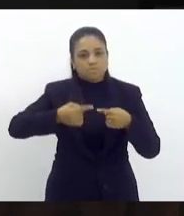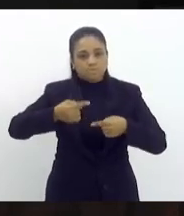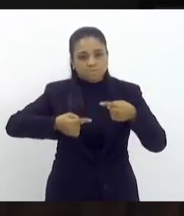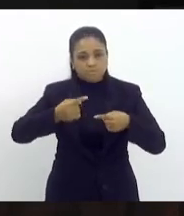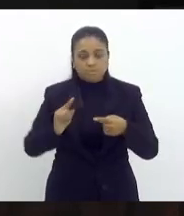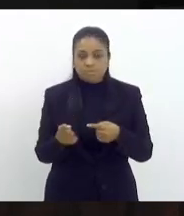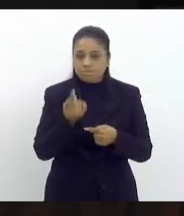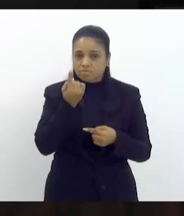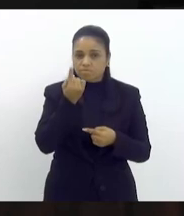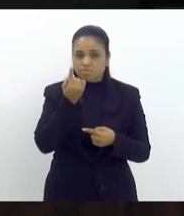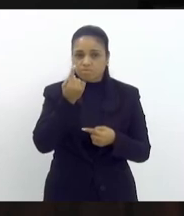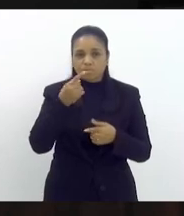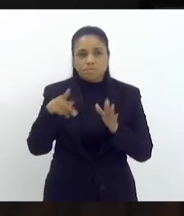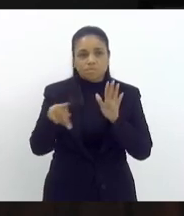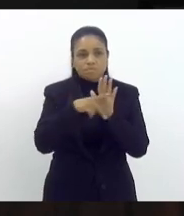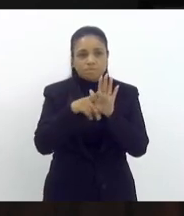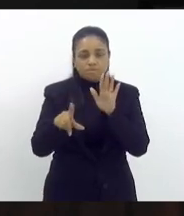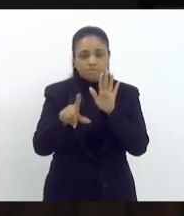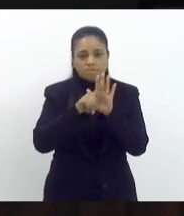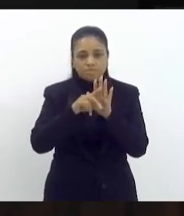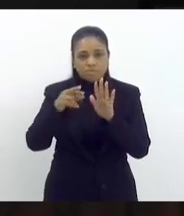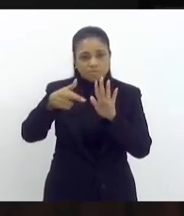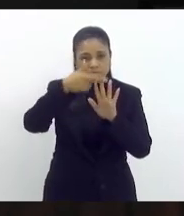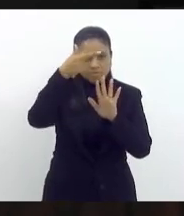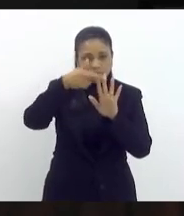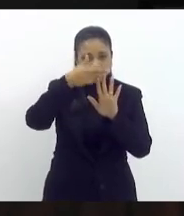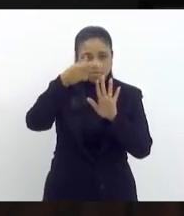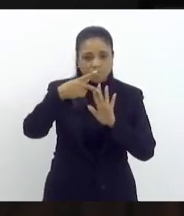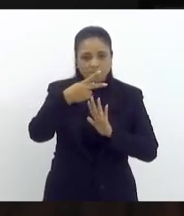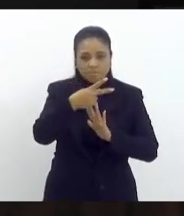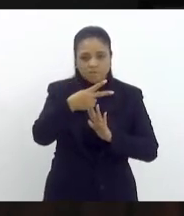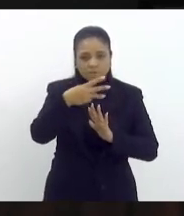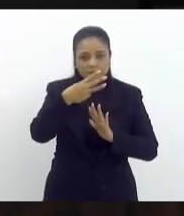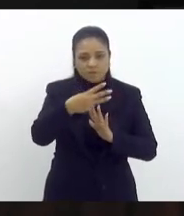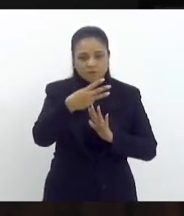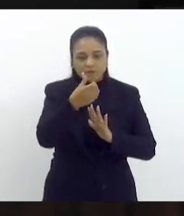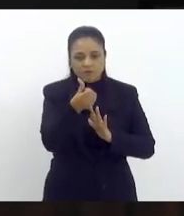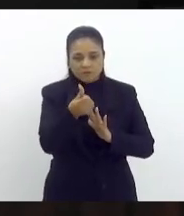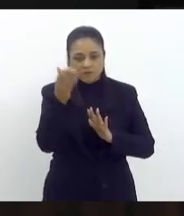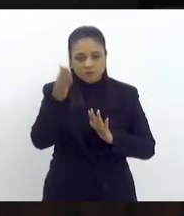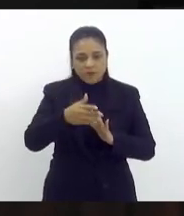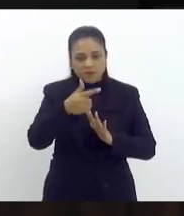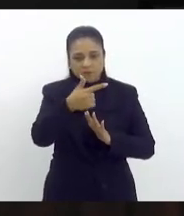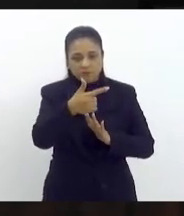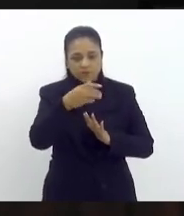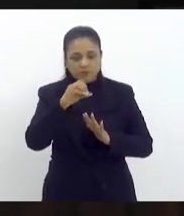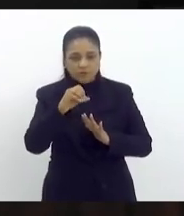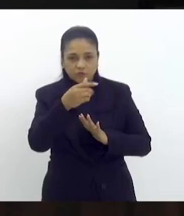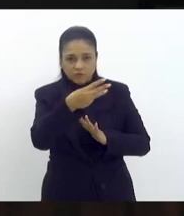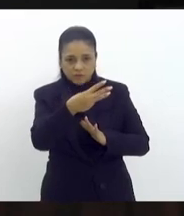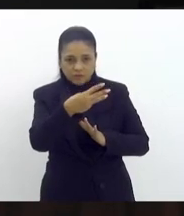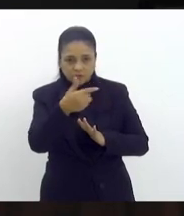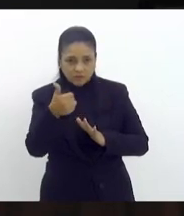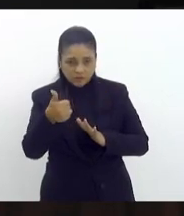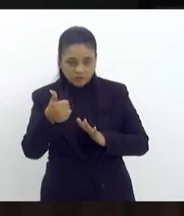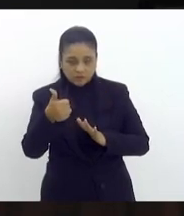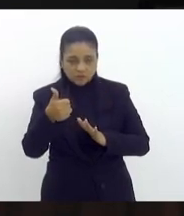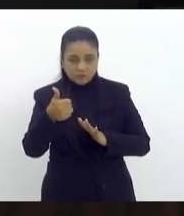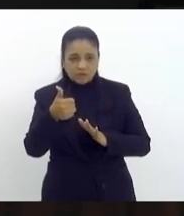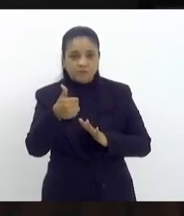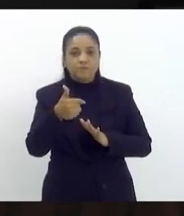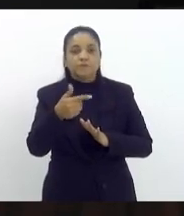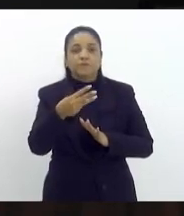projeto de resolução número 36 de 2023 de autoria do deputado Anderson Moraes que